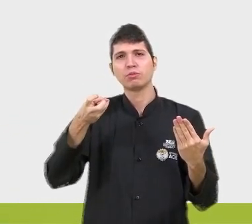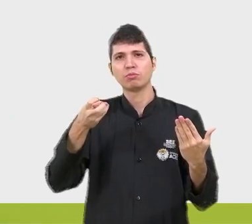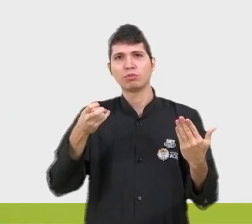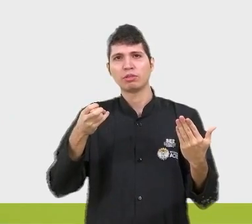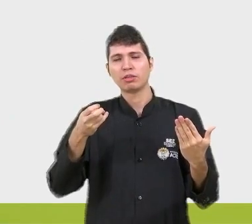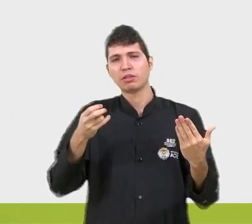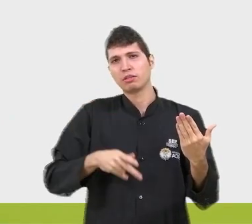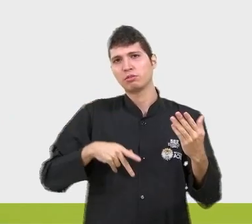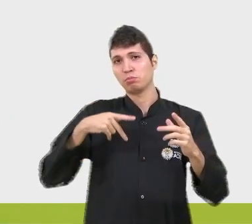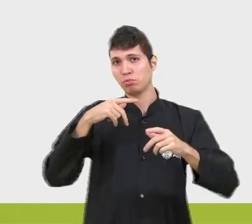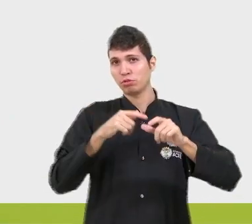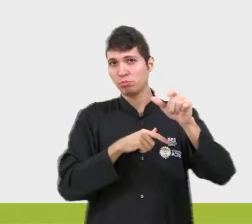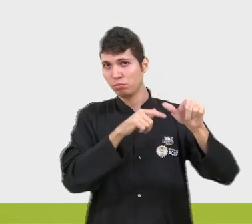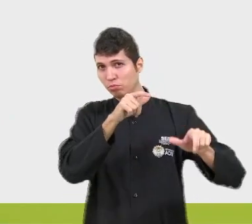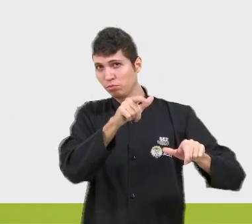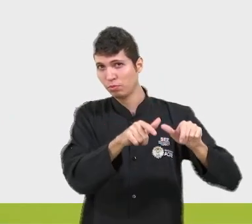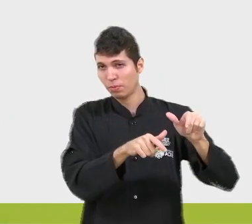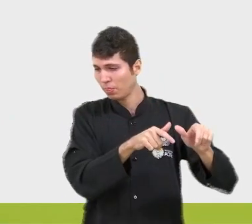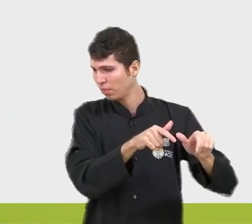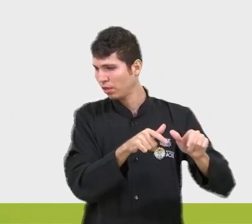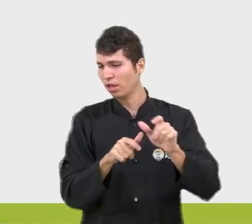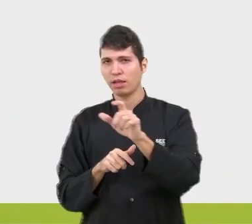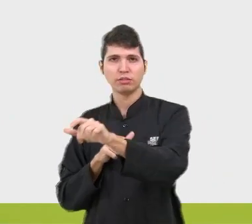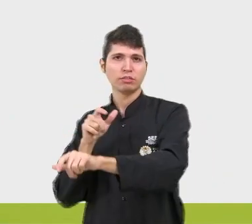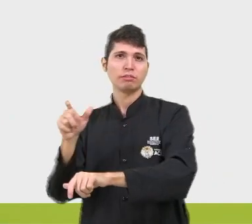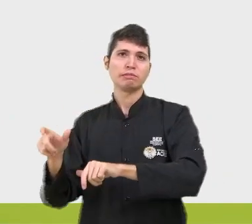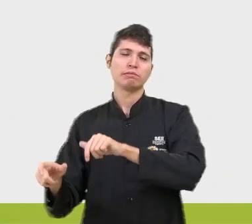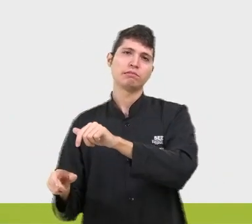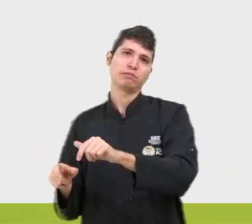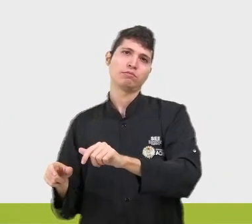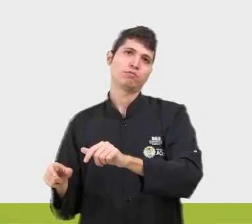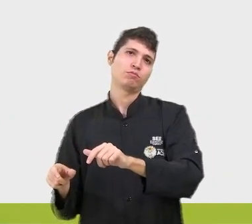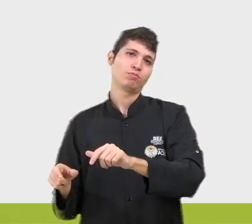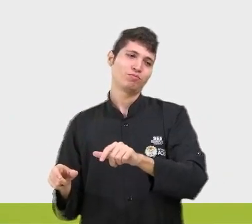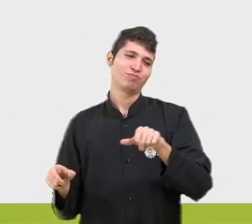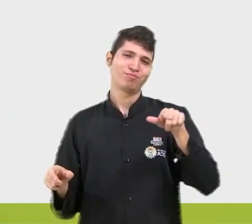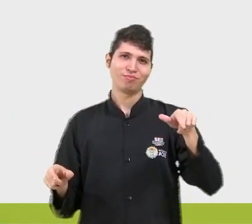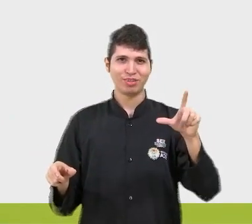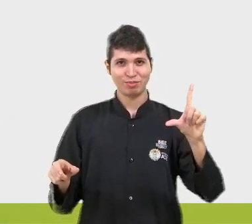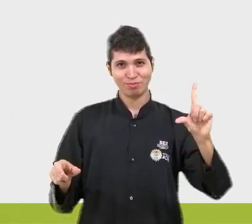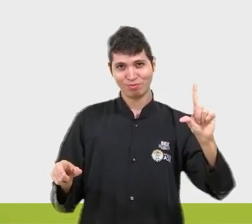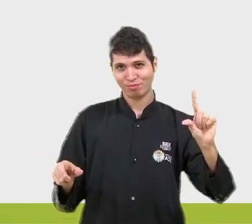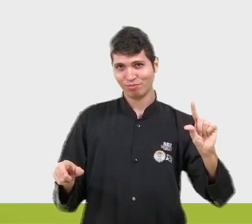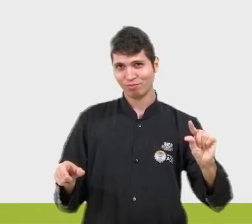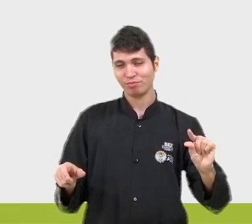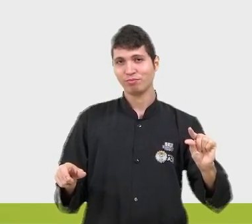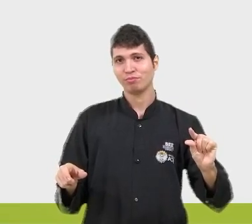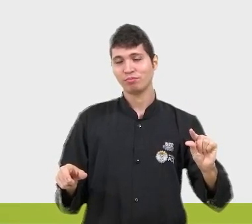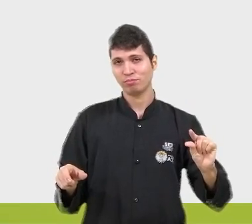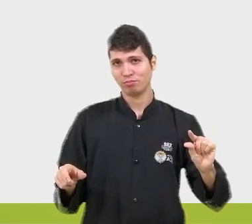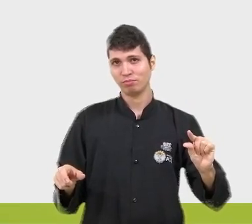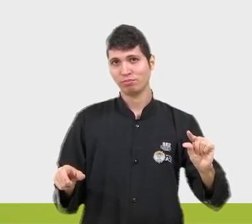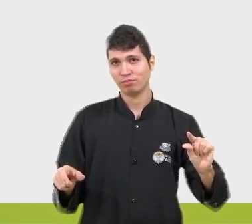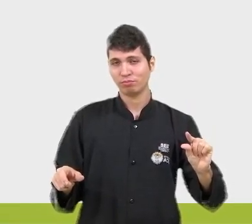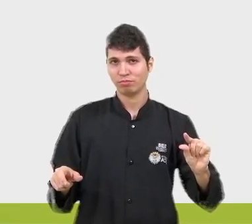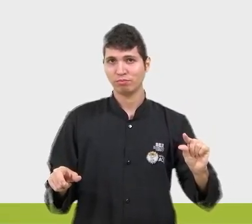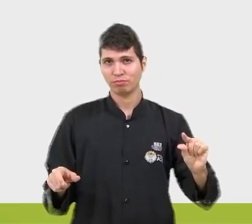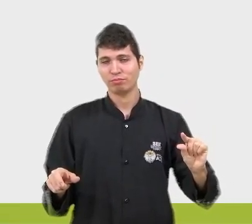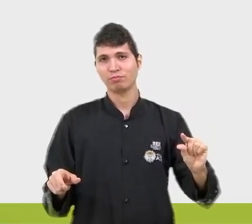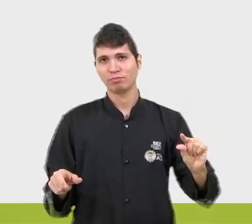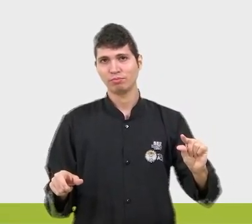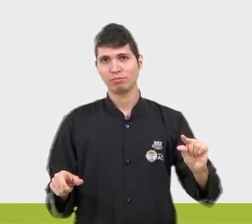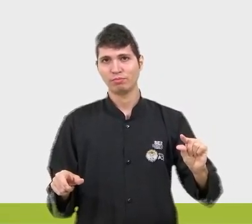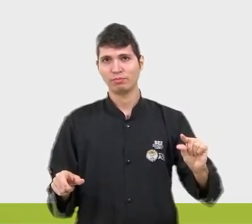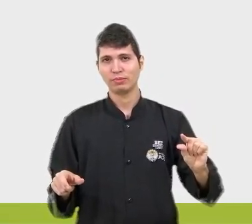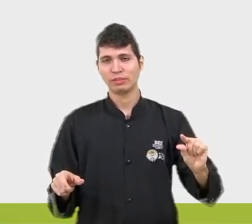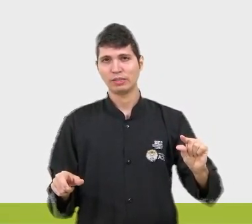bem menor do que na região Centro-Sul, tá? Então, todos esses estados que fazem parte da